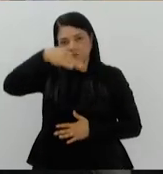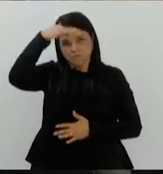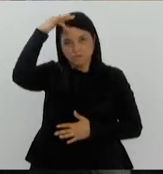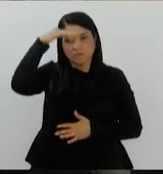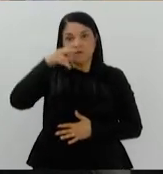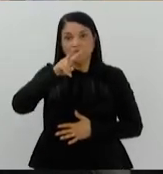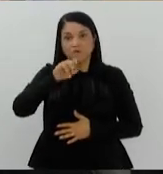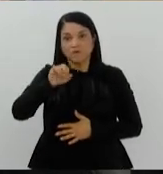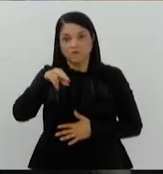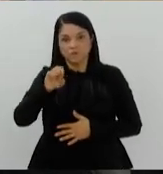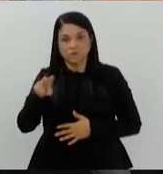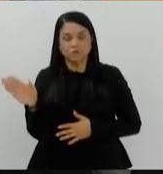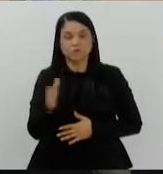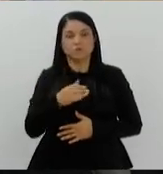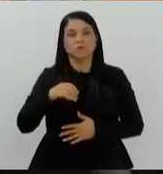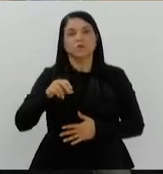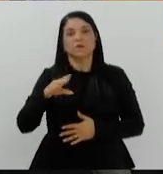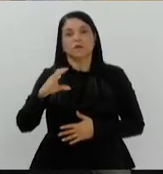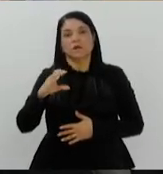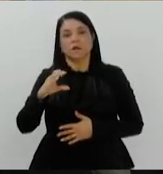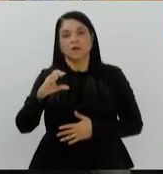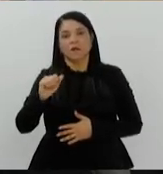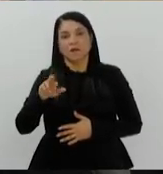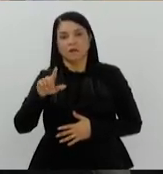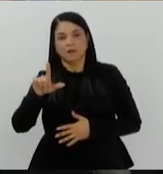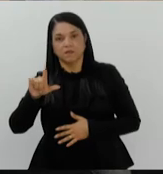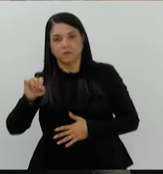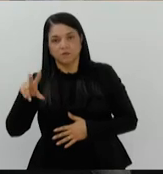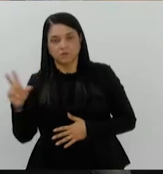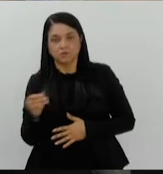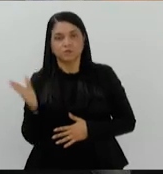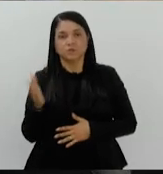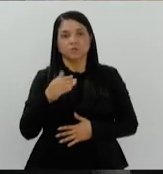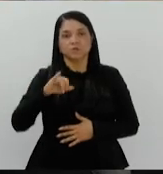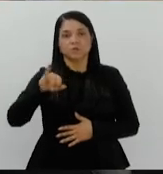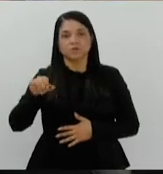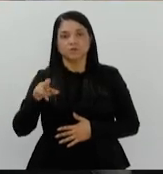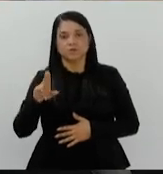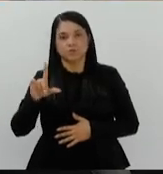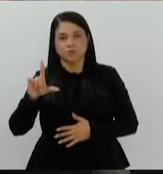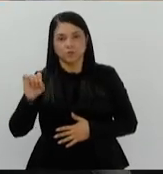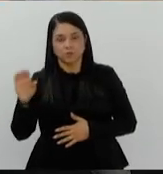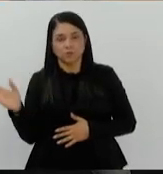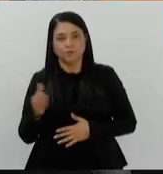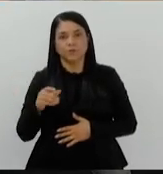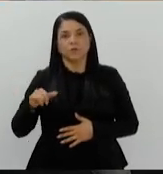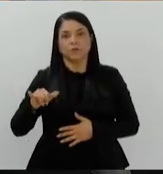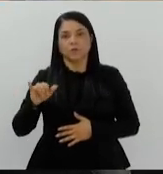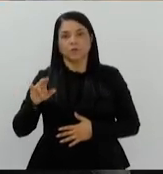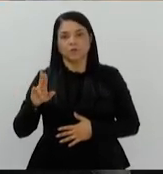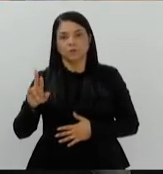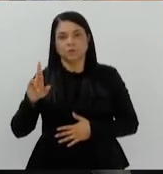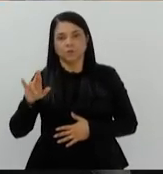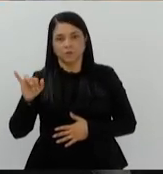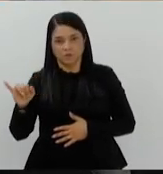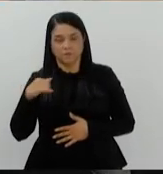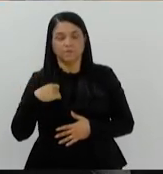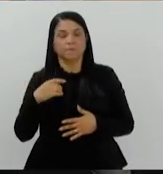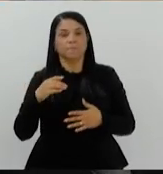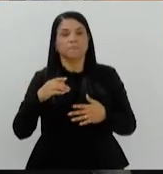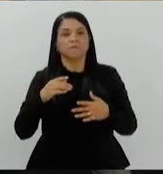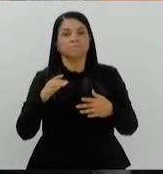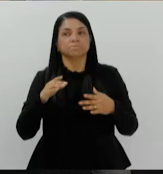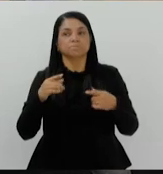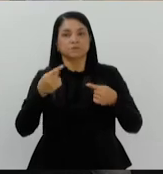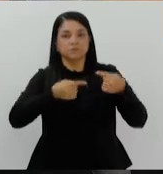Cozolino, Carlinhos BNH, Júlio Rocha e Yuri. Em discussão, não havendo quem queira para discutir,